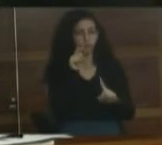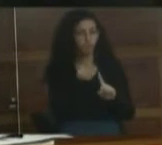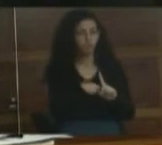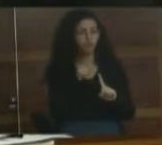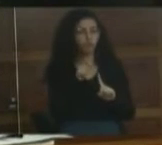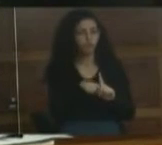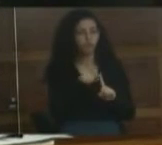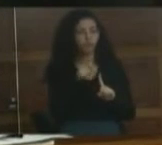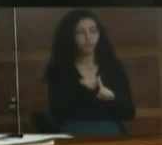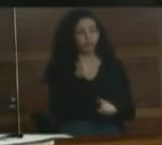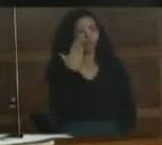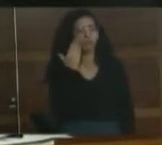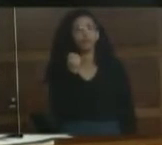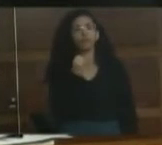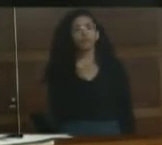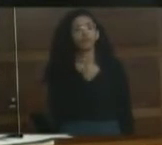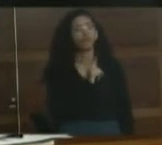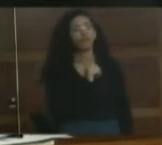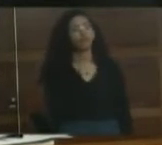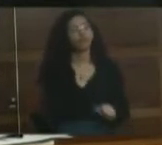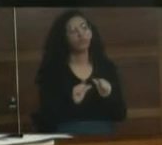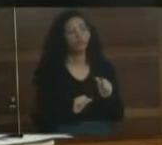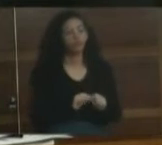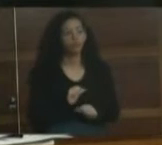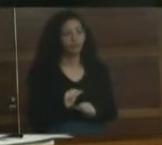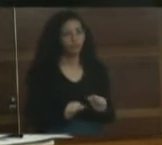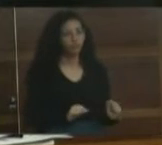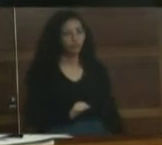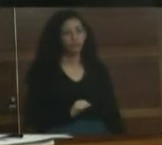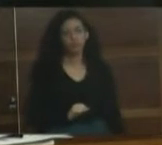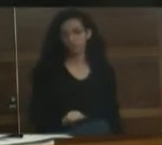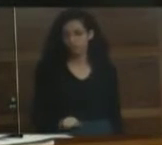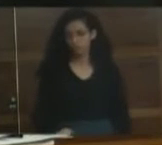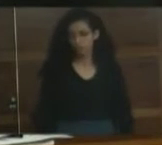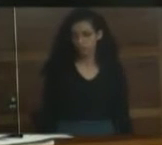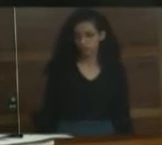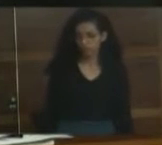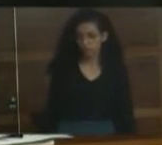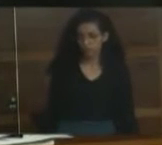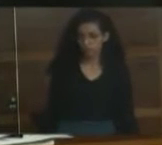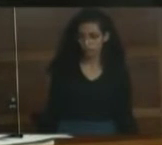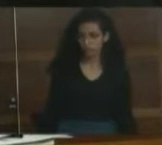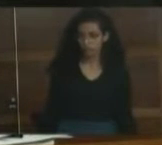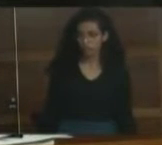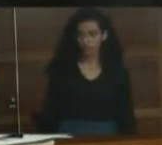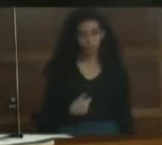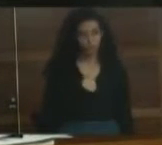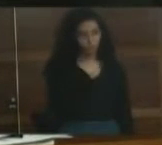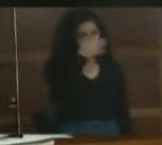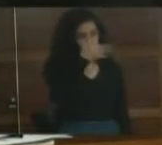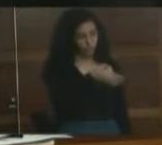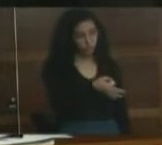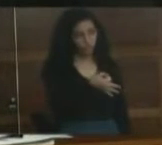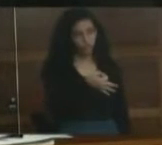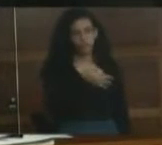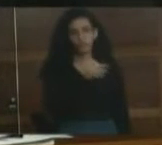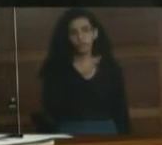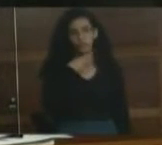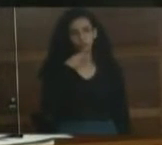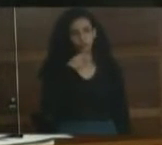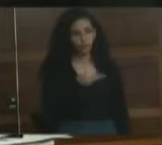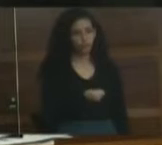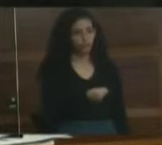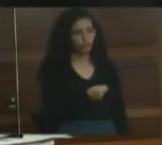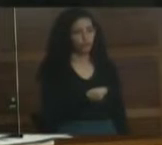mês a mês para ver se existe variações nessa arrecadação então eu lhe garanto em todas as